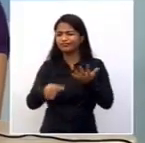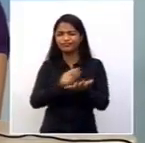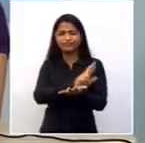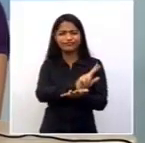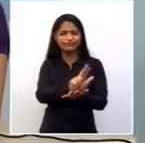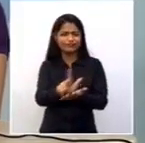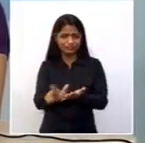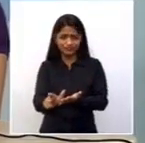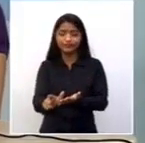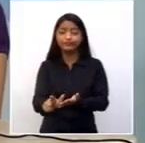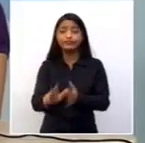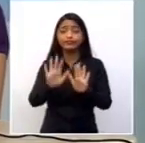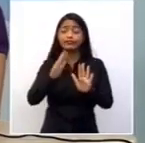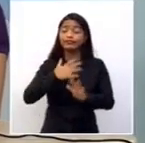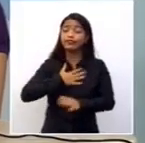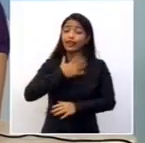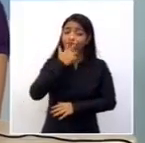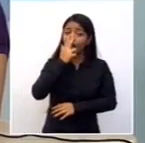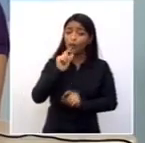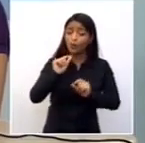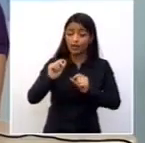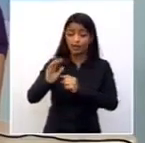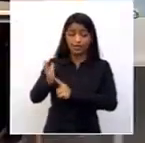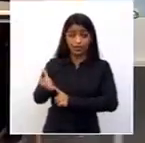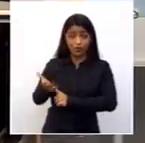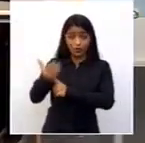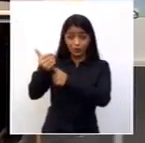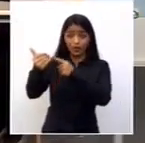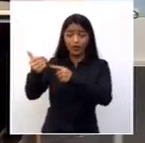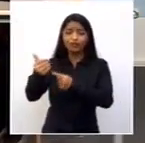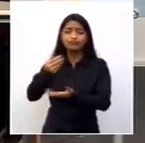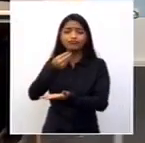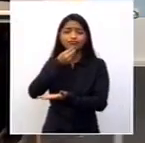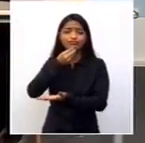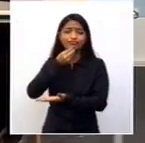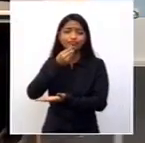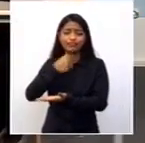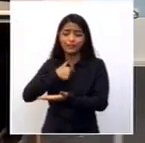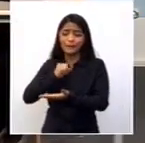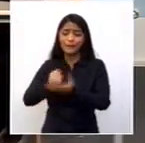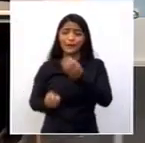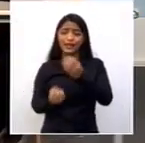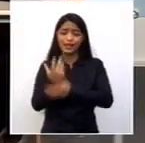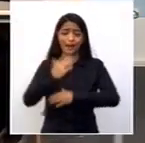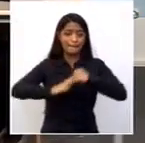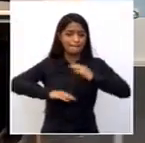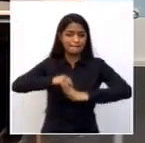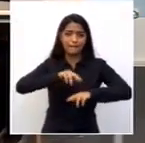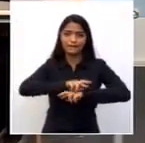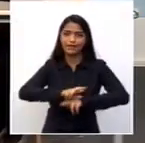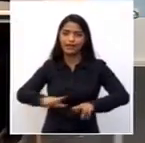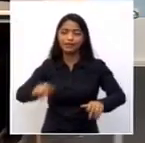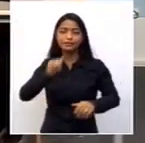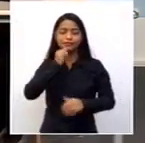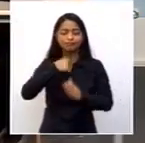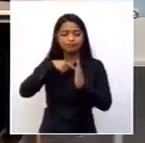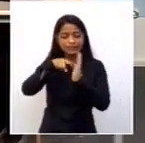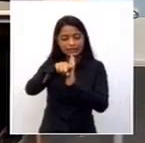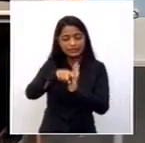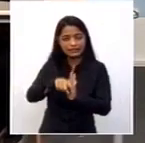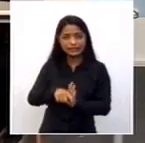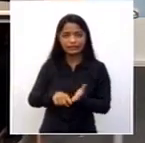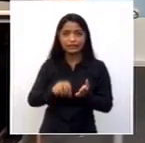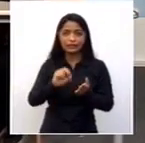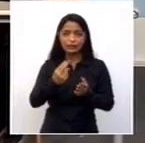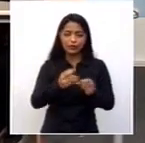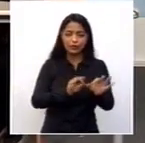muito esse desenvolvimento de habilidades em relação a pesquisas, né, em projetos. Por que